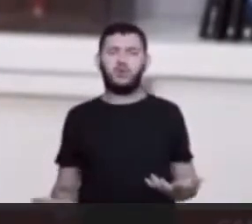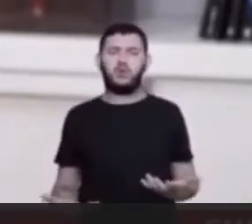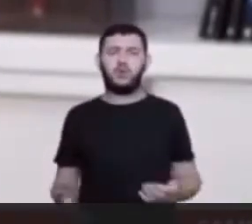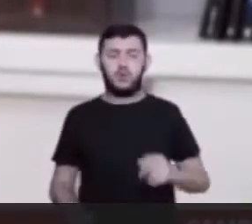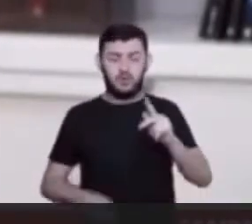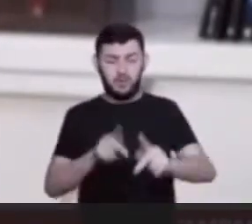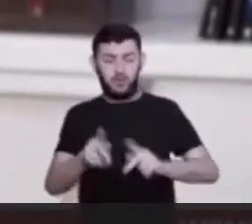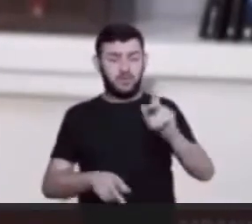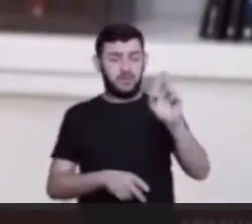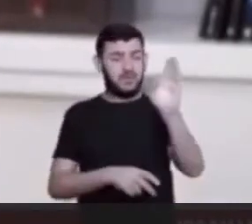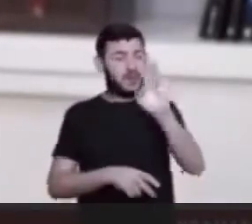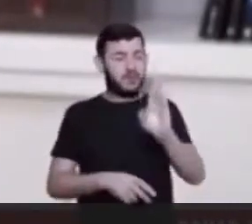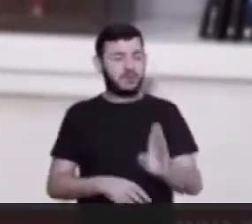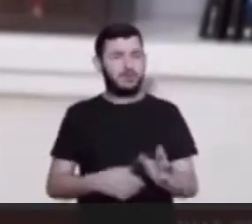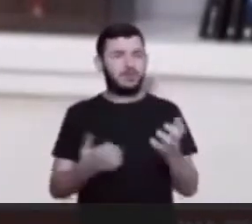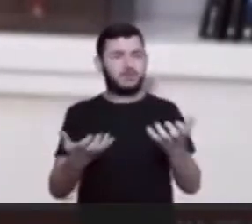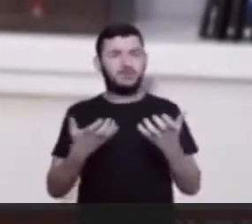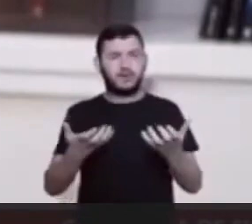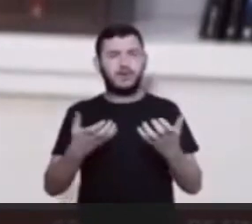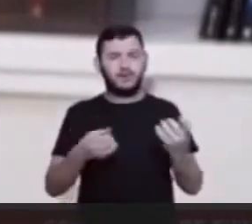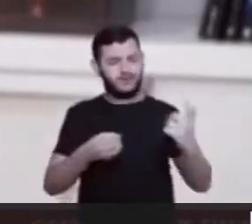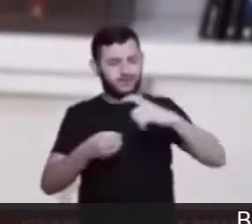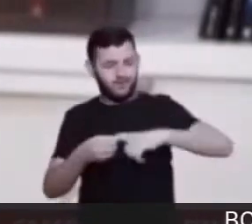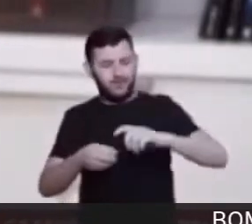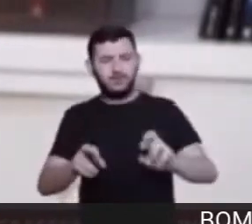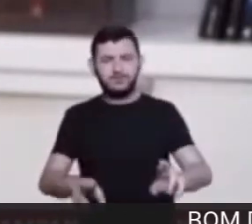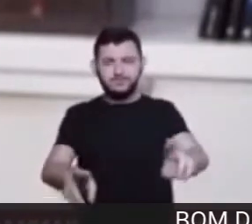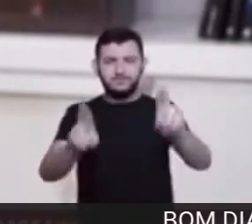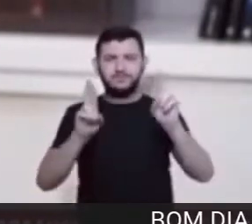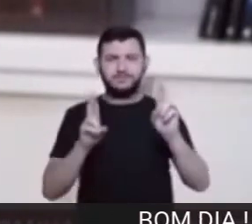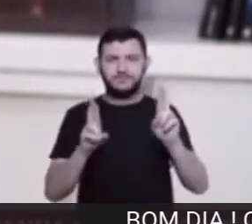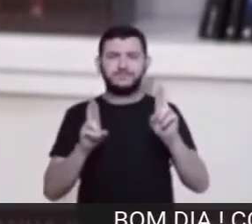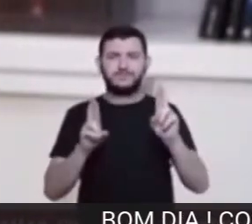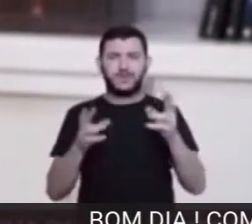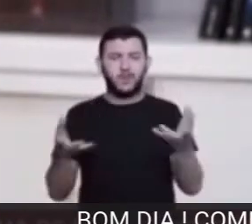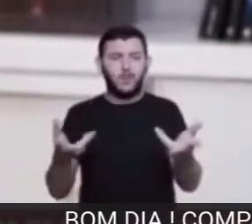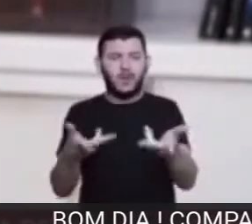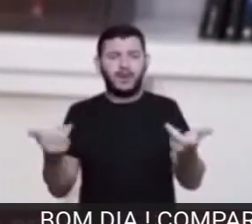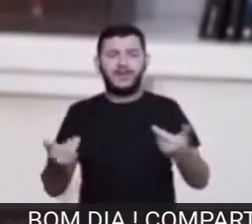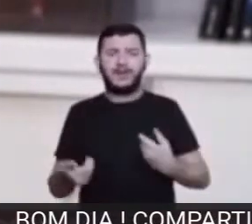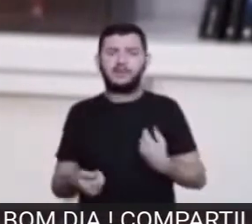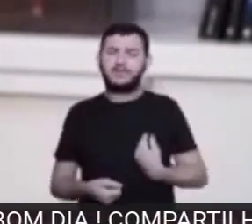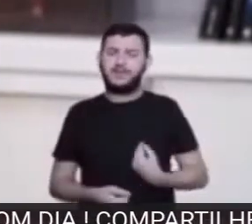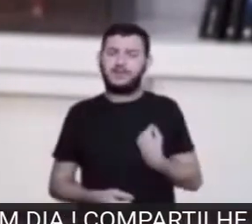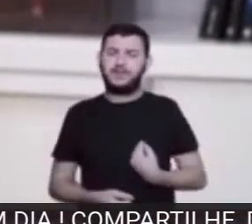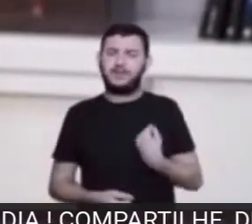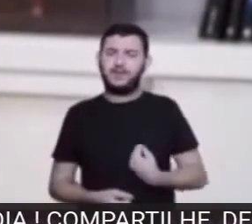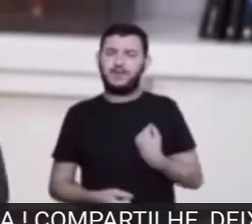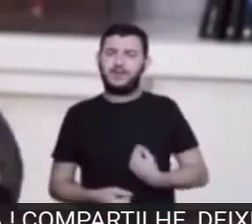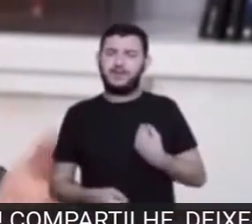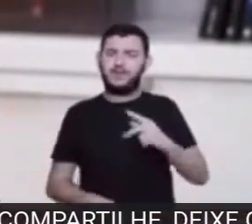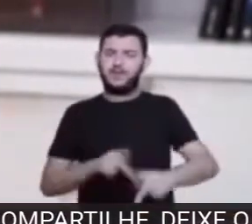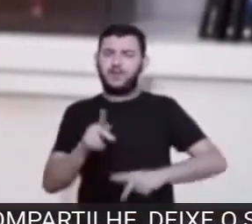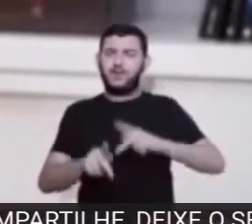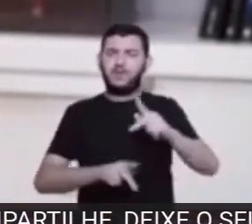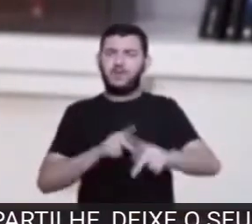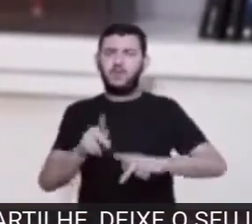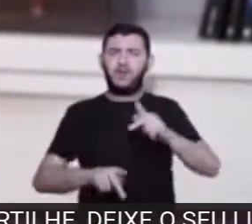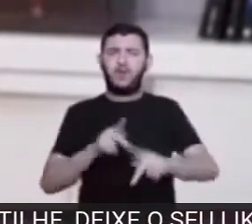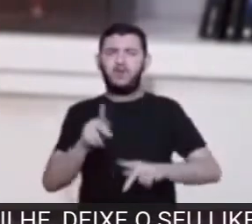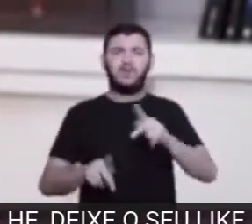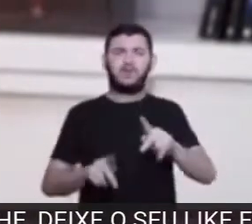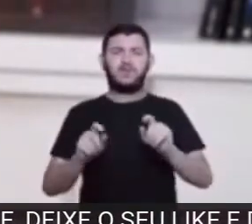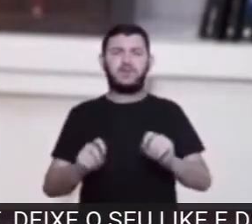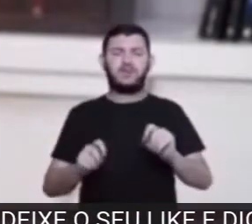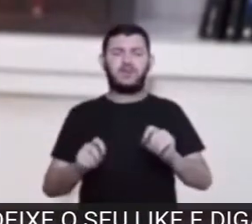a sua esperança, a sua qualidade de vida. Sabe, o povo quer que seus filhos estudem, quer que seus filhos comam, quer que seus